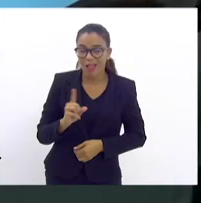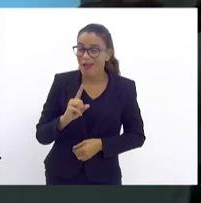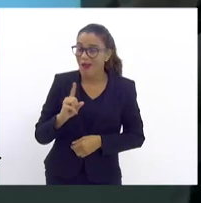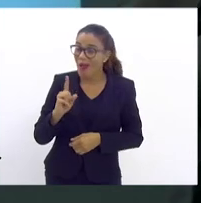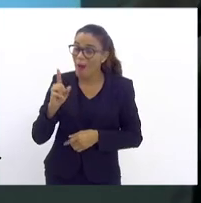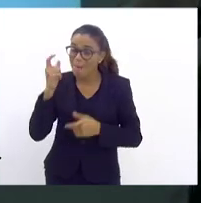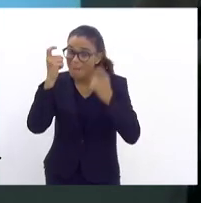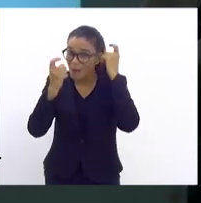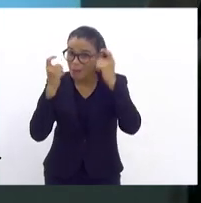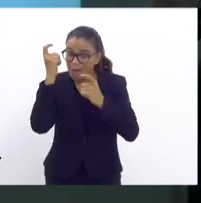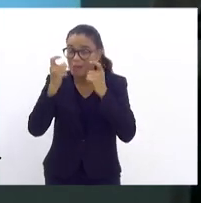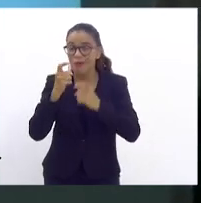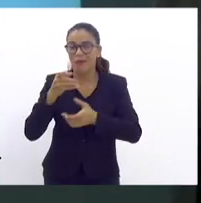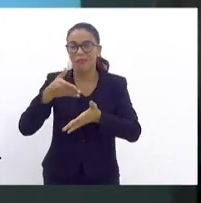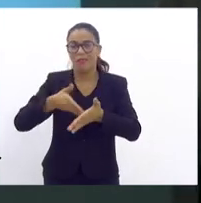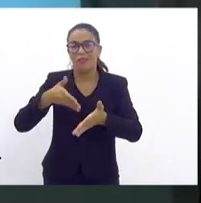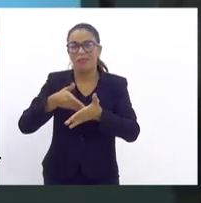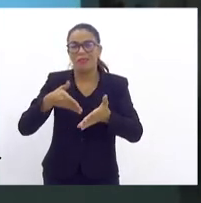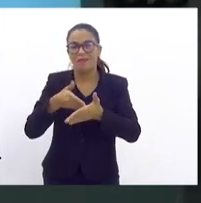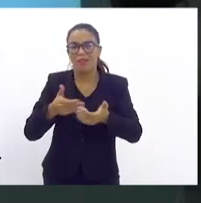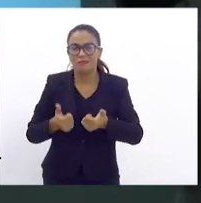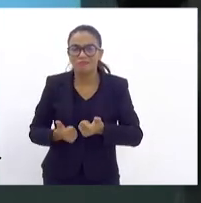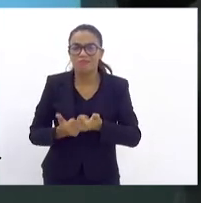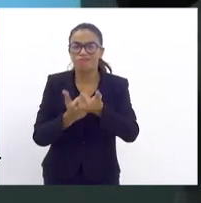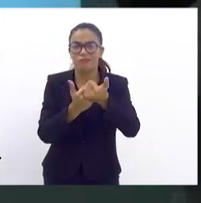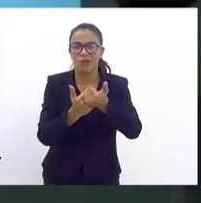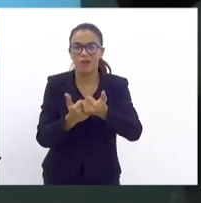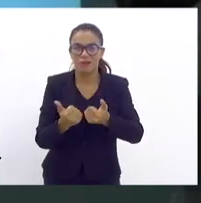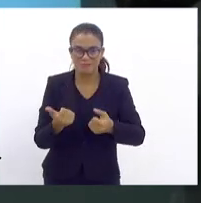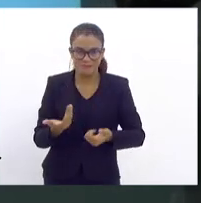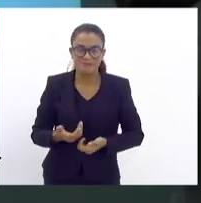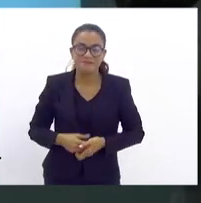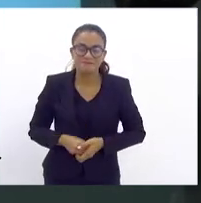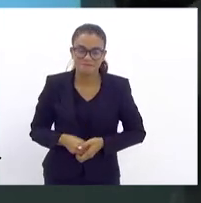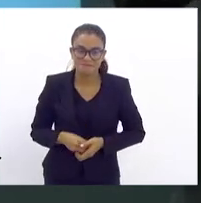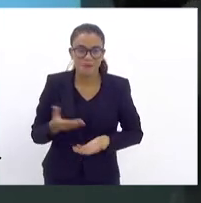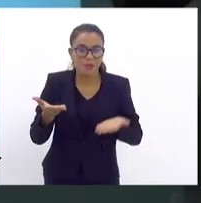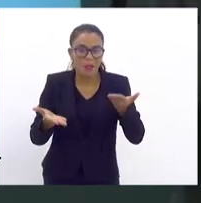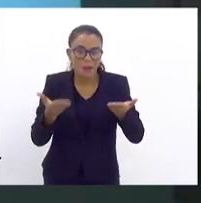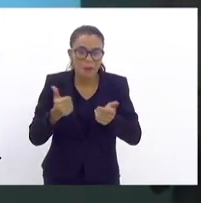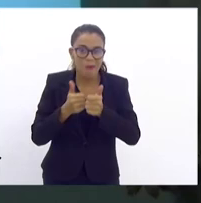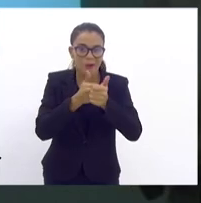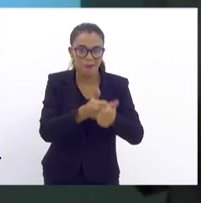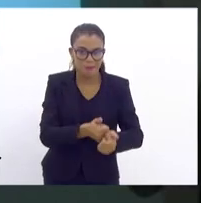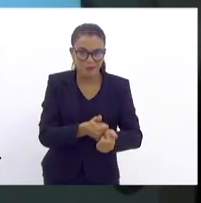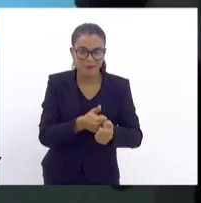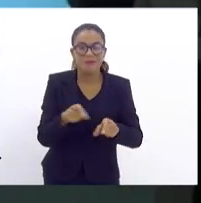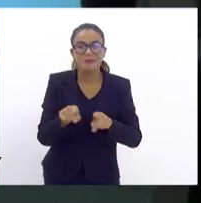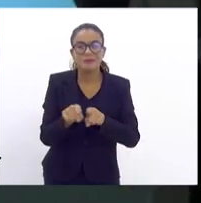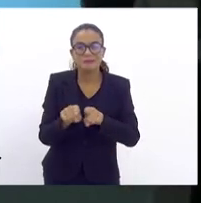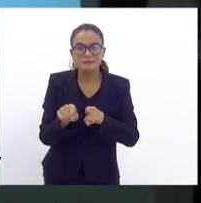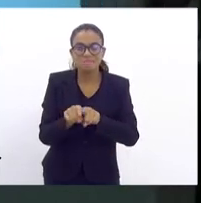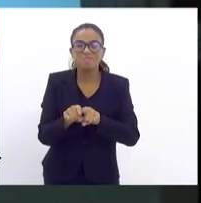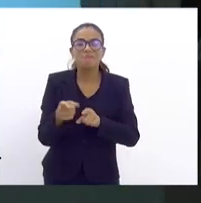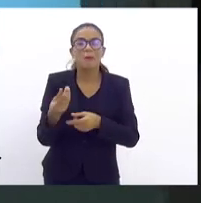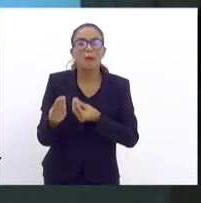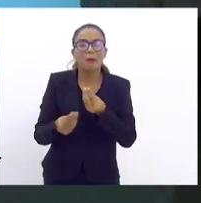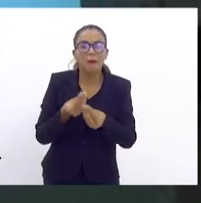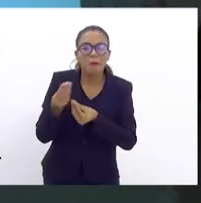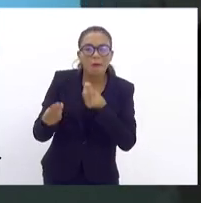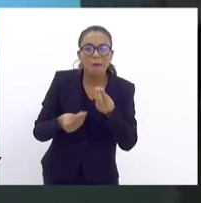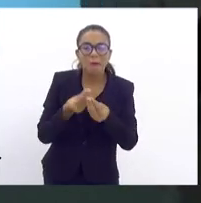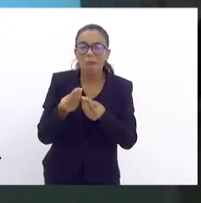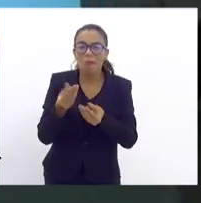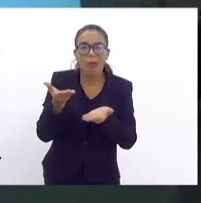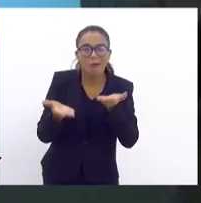dificuldade da do suporte que não está sendo na mesma proporção o crescimento do que nós precisamos não